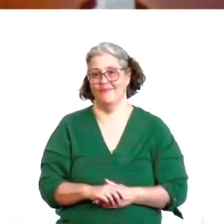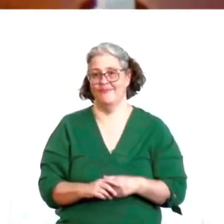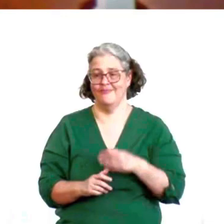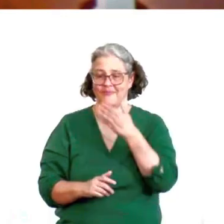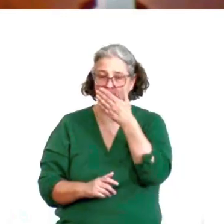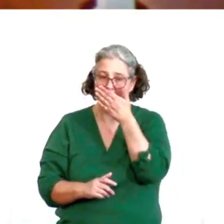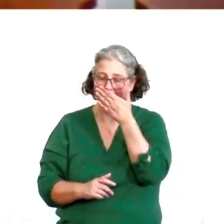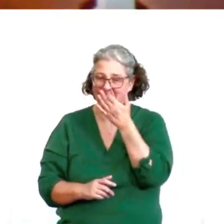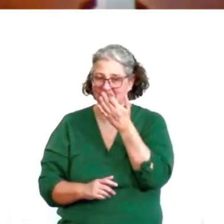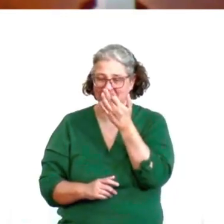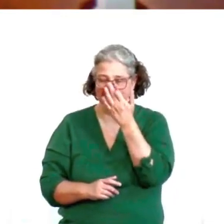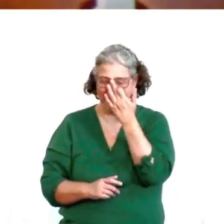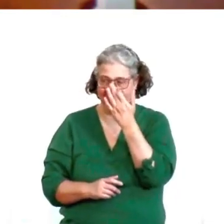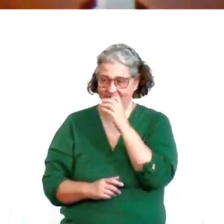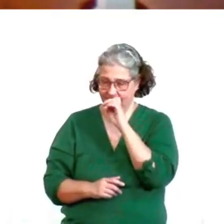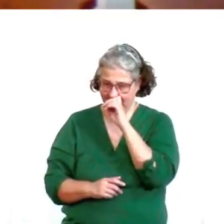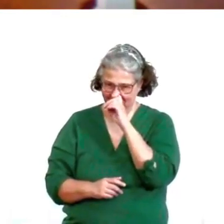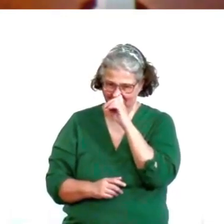Abraão.